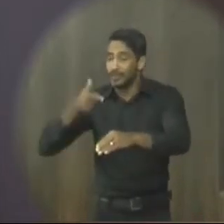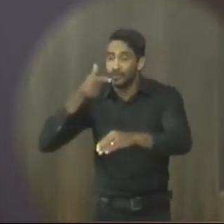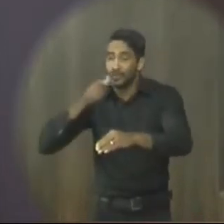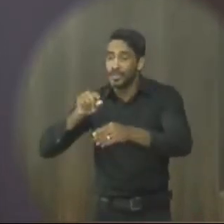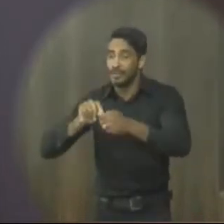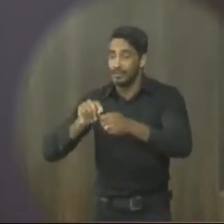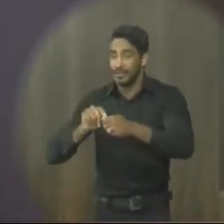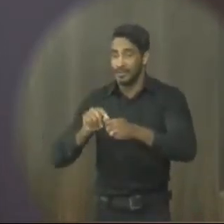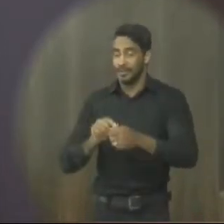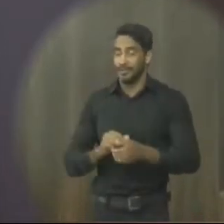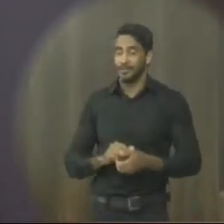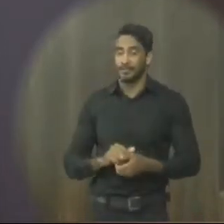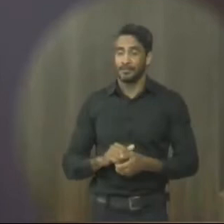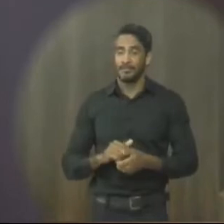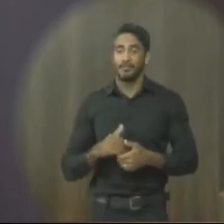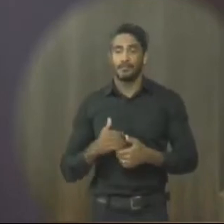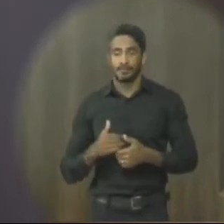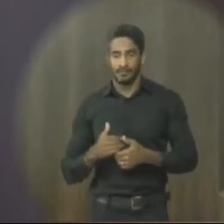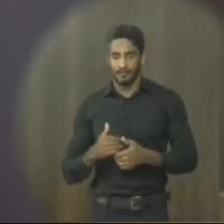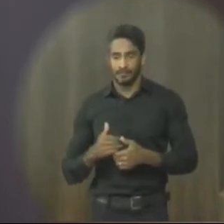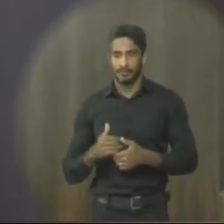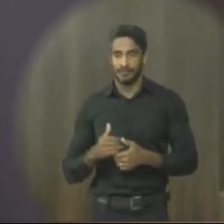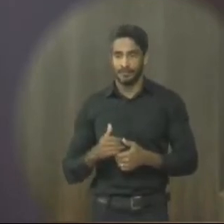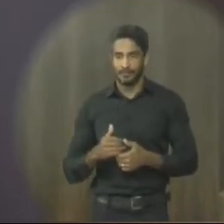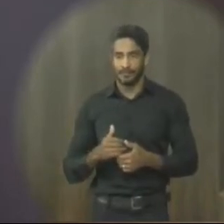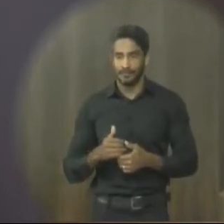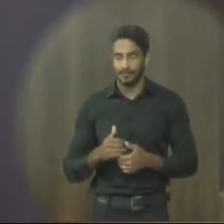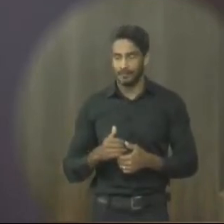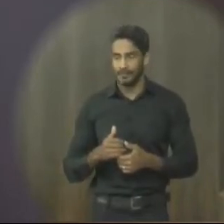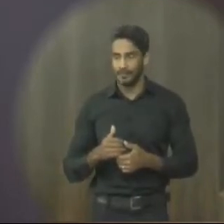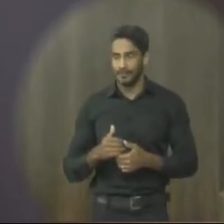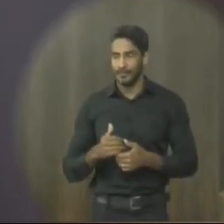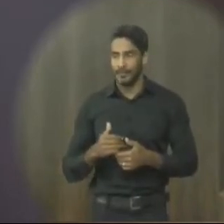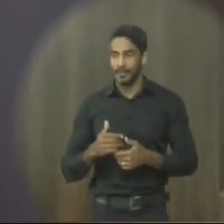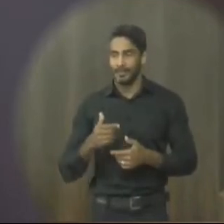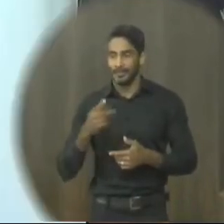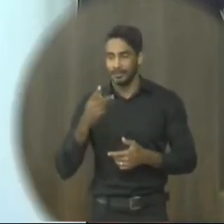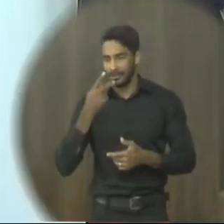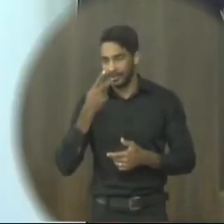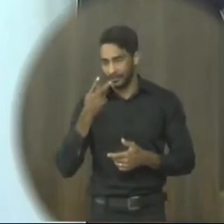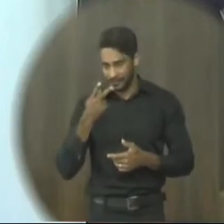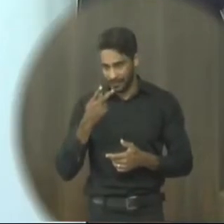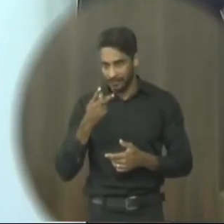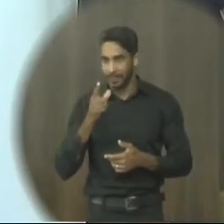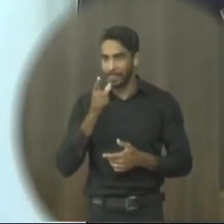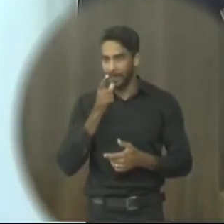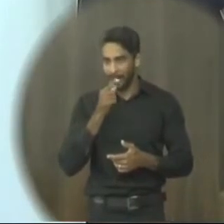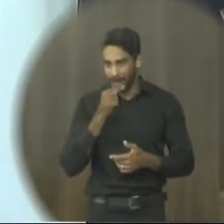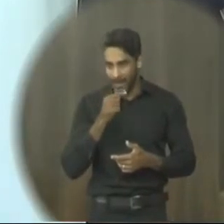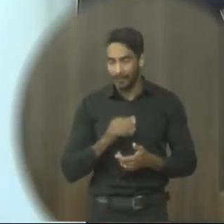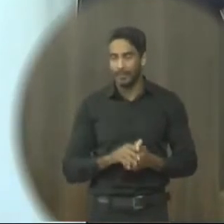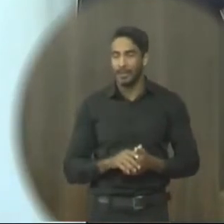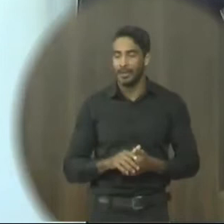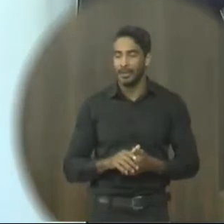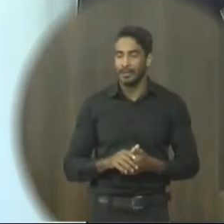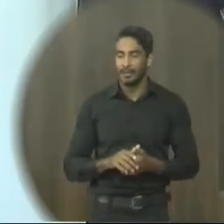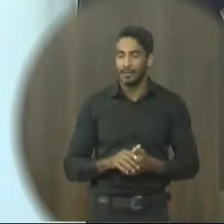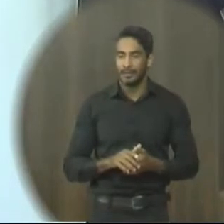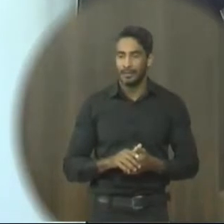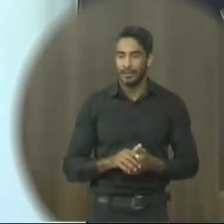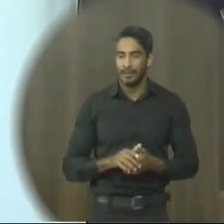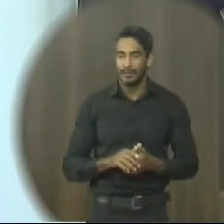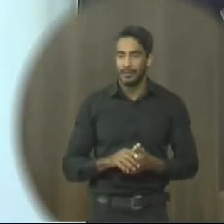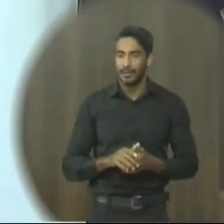compactação bacana? Então, a gente tem algumas... Só uma pequena parte, que o falou aí, água. Não faça